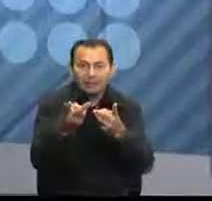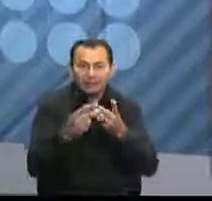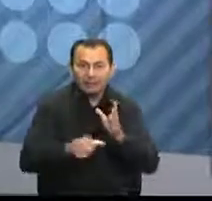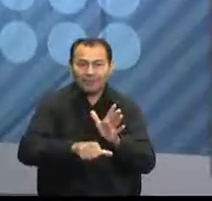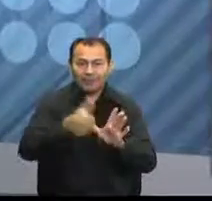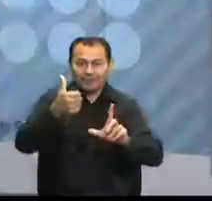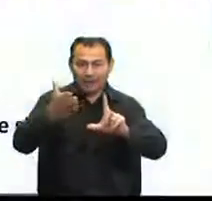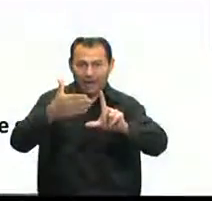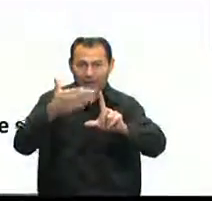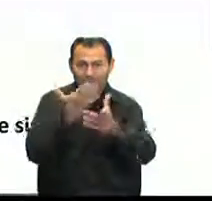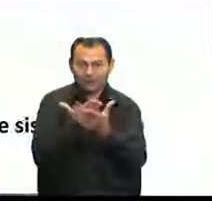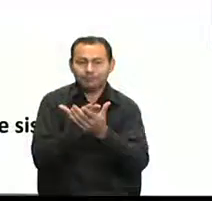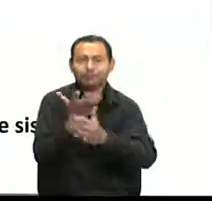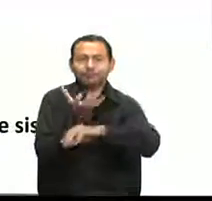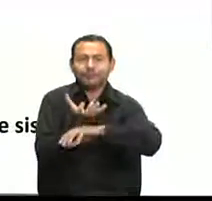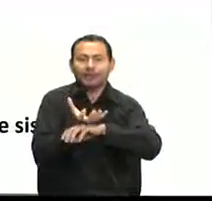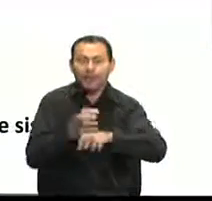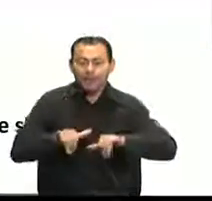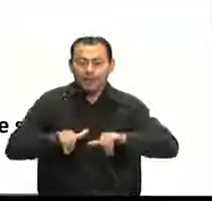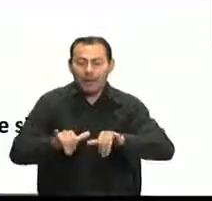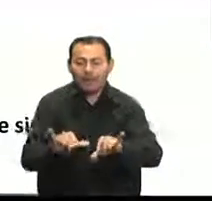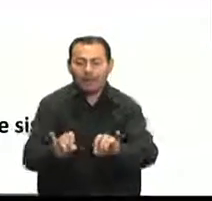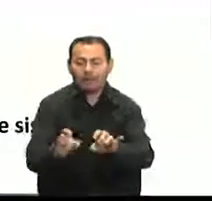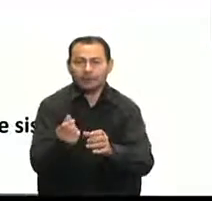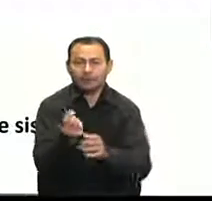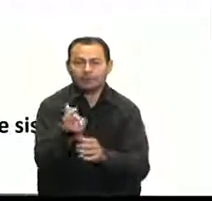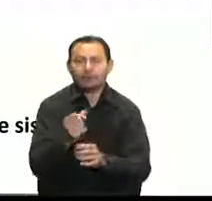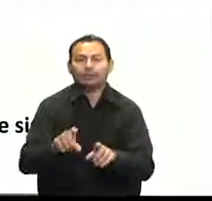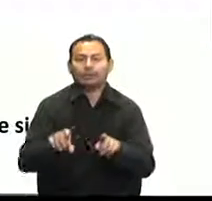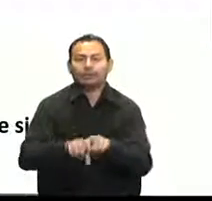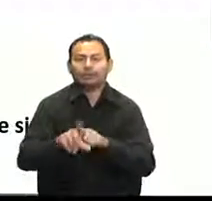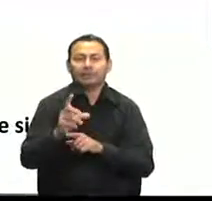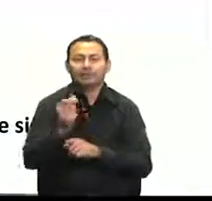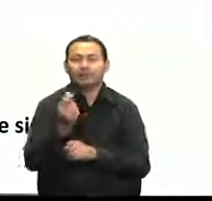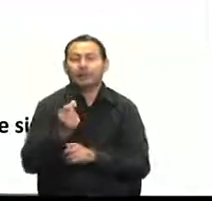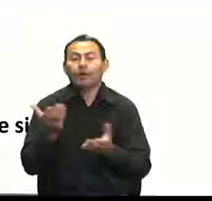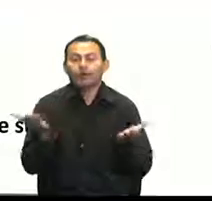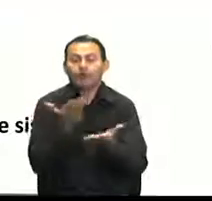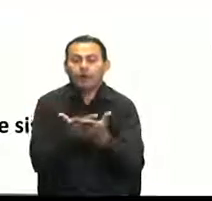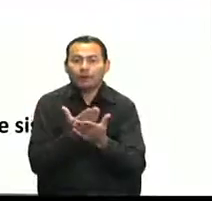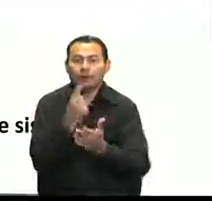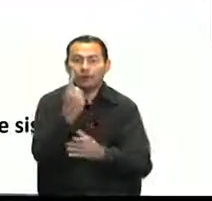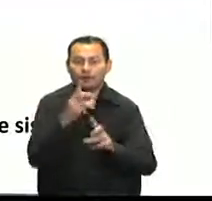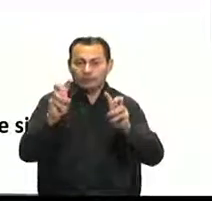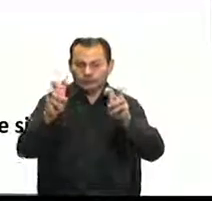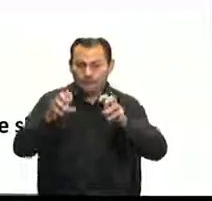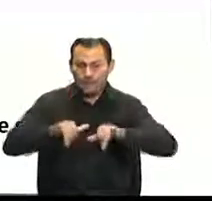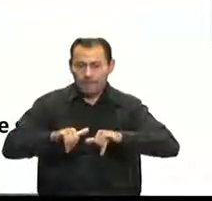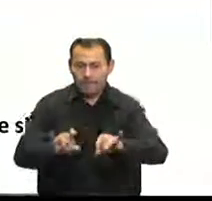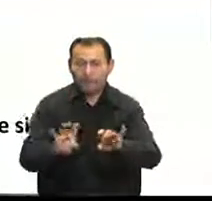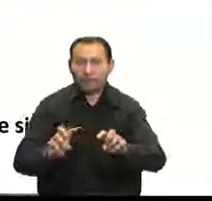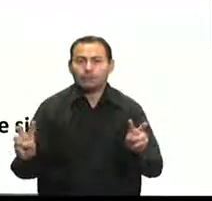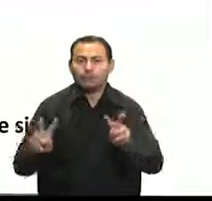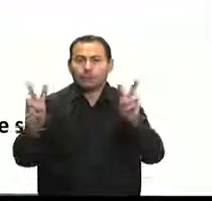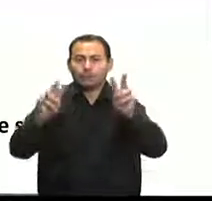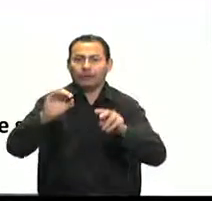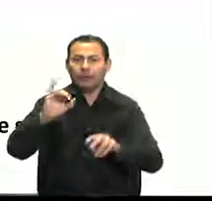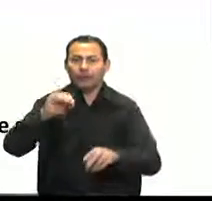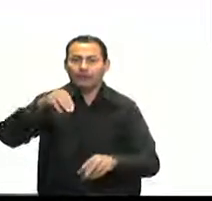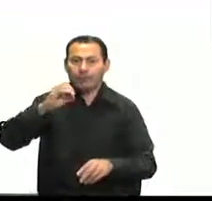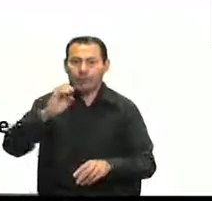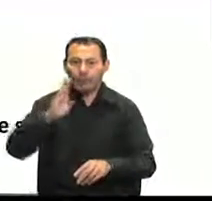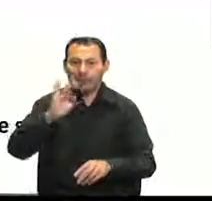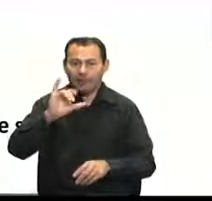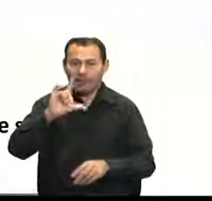primeira aula da disciplina de mercado financeiros e de capitais hoje a aula número 1 contempla mercado de valores mobiliários